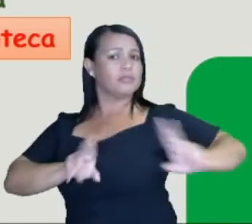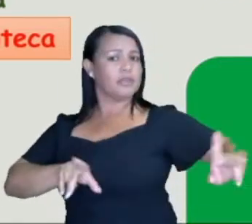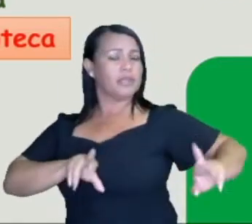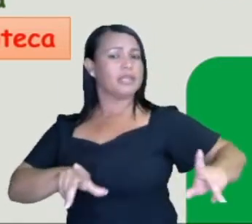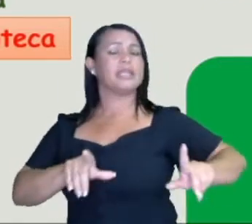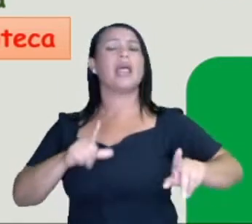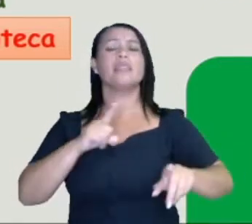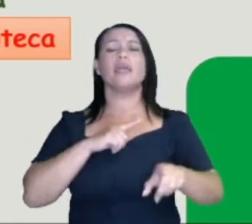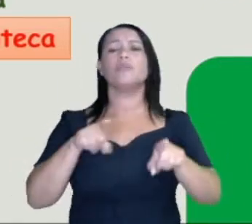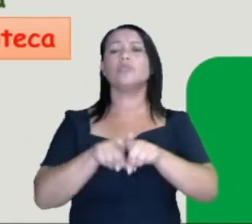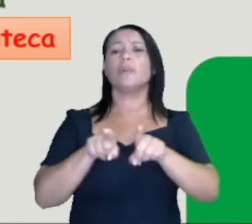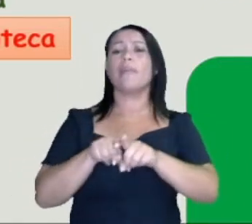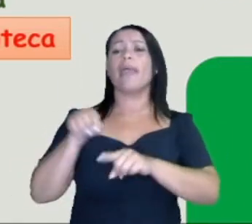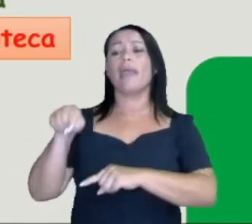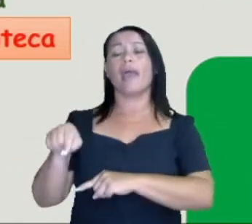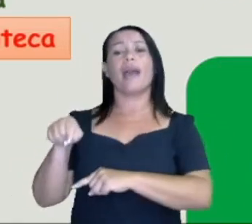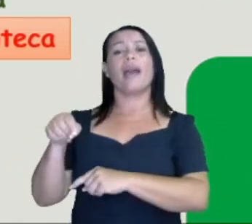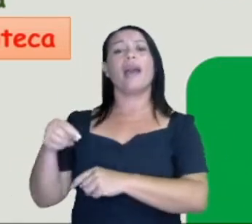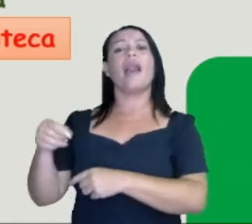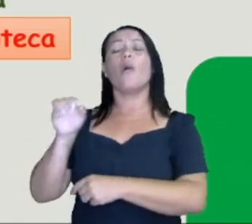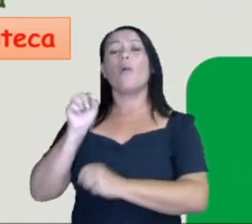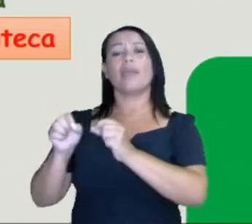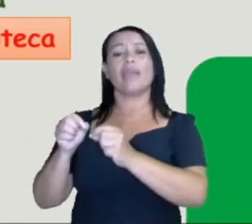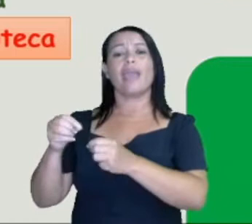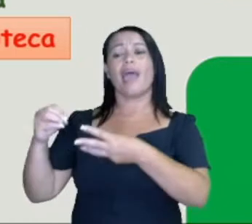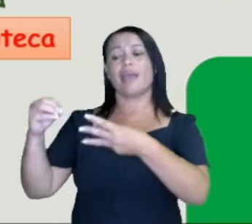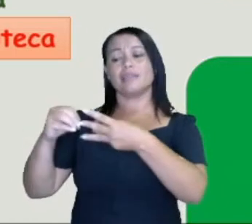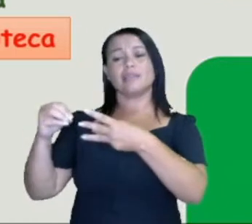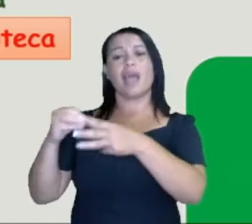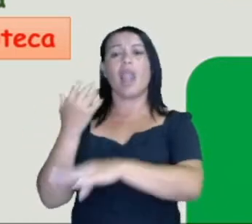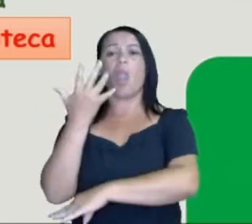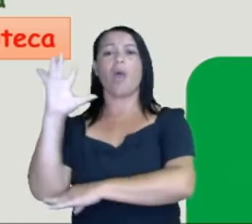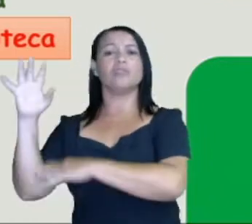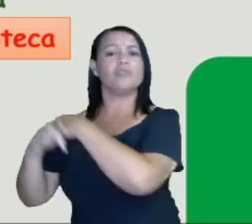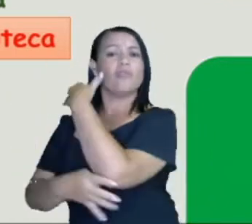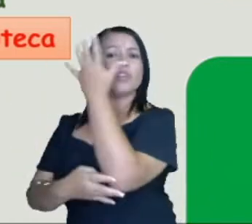temos a célula vegetal, que como o próprio nome fala, são as células dos